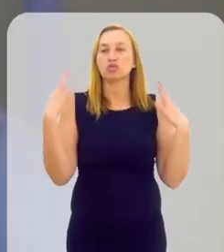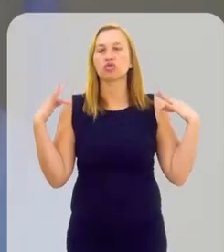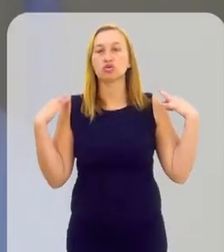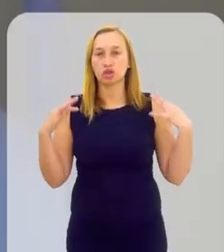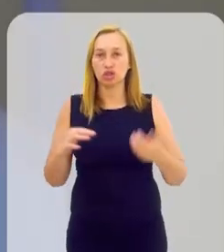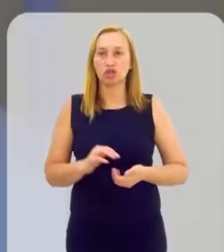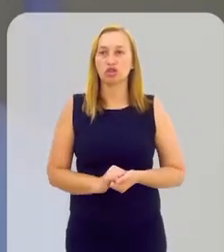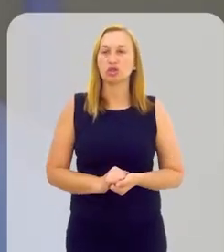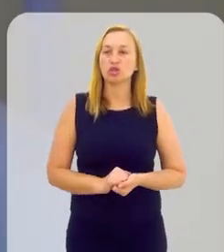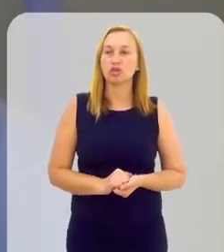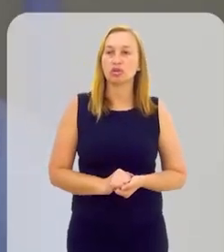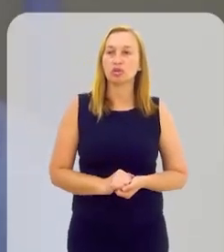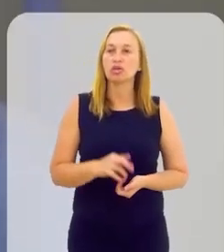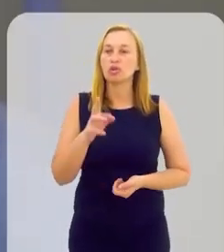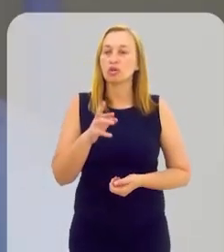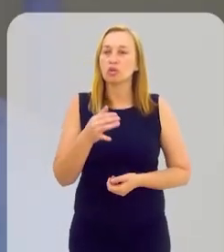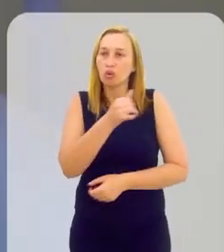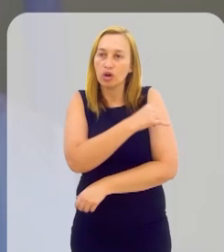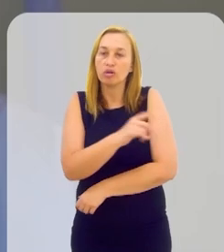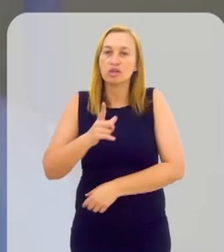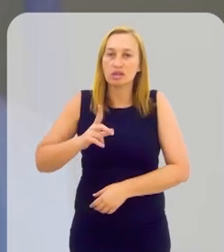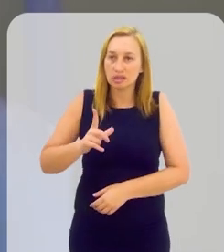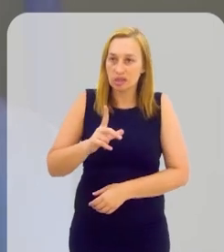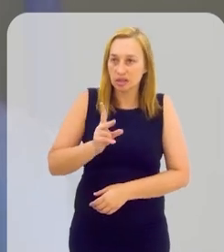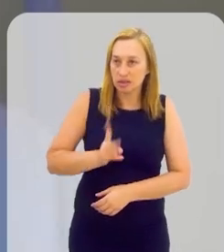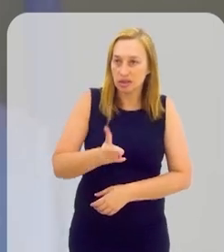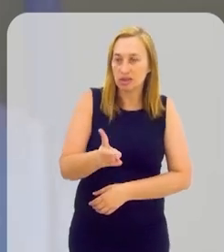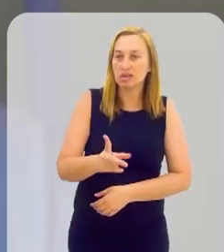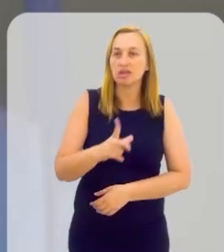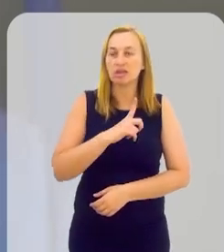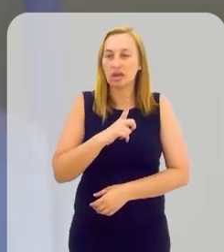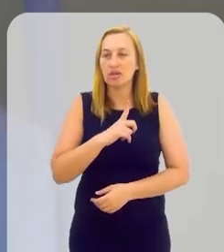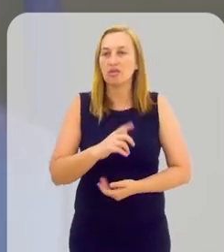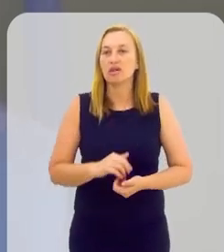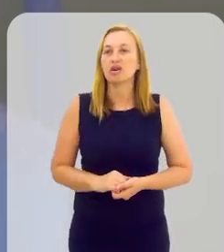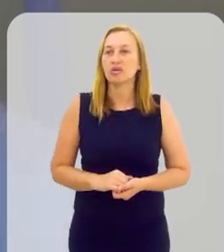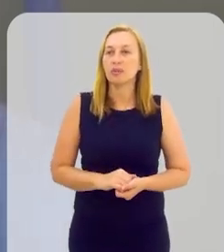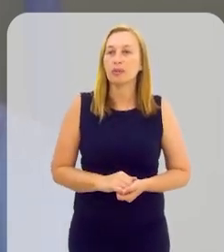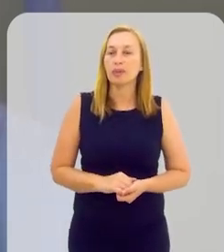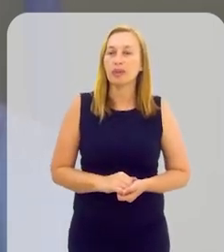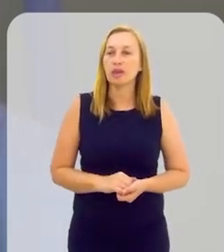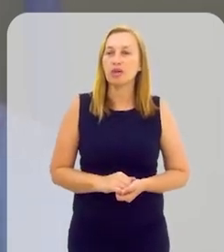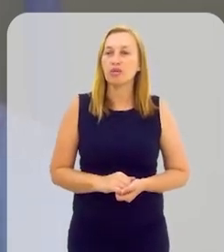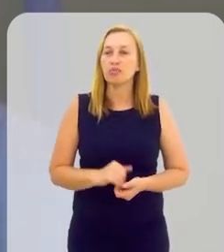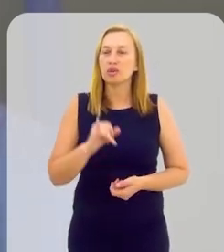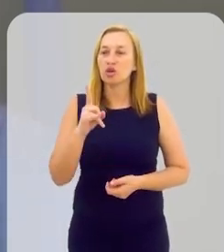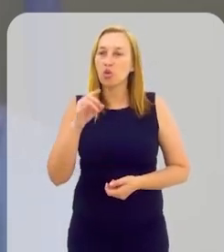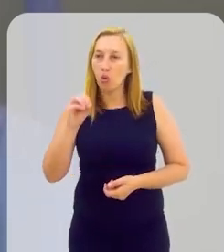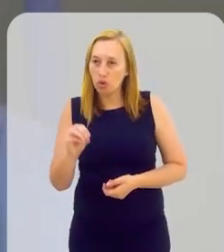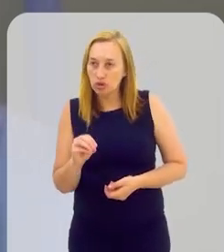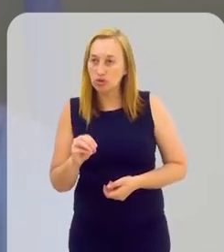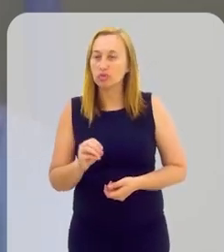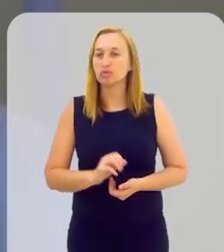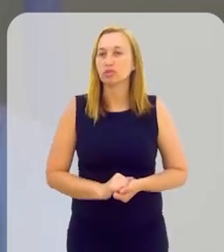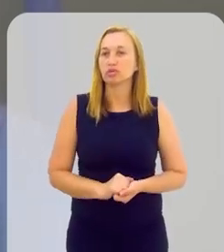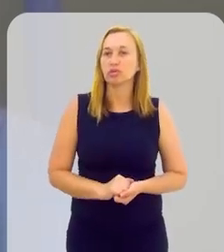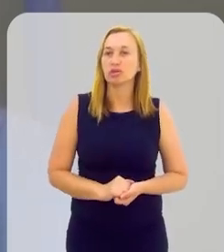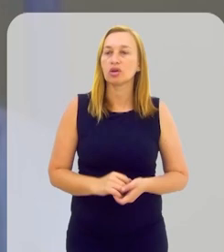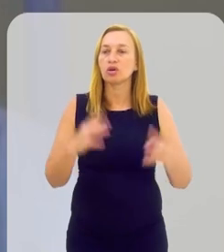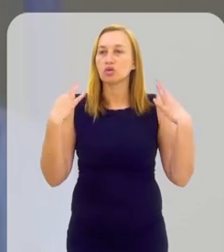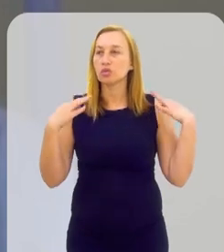turistas estrangeiros. O Rio sempre foi um destino aclamado e é icônico para o